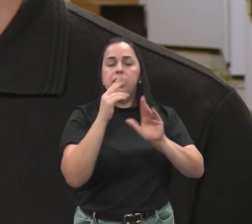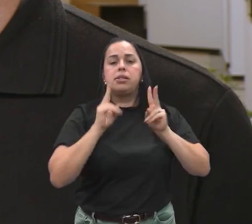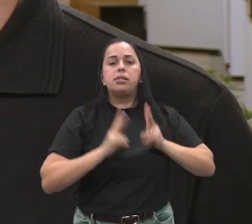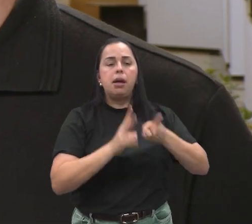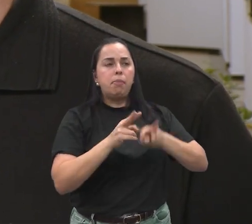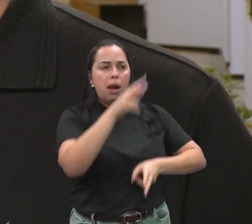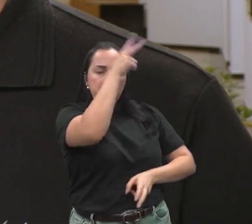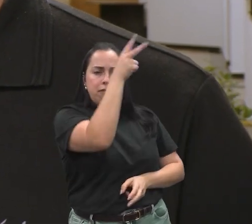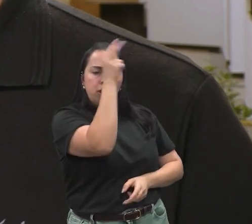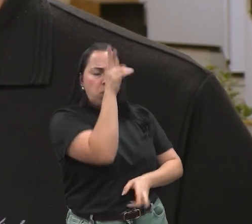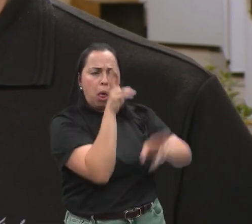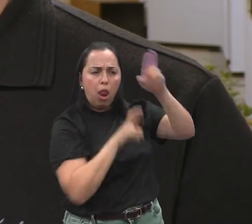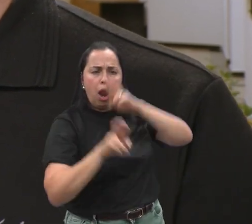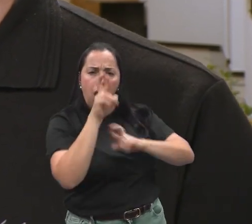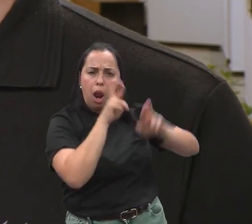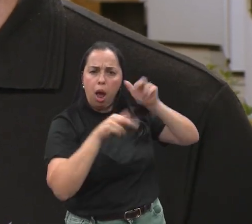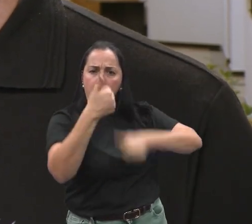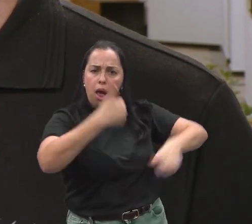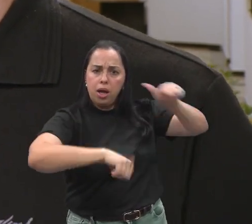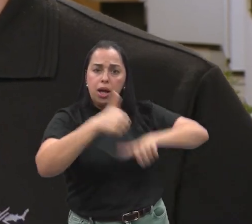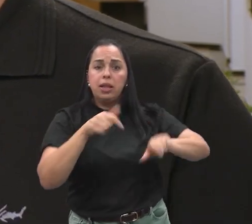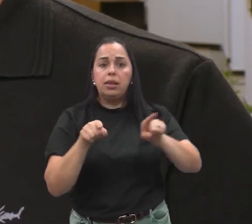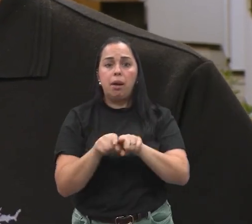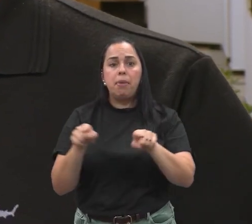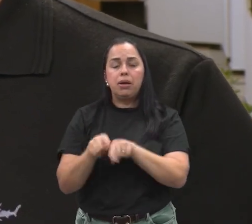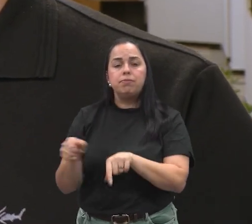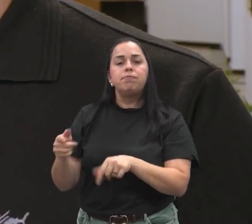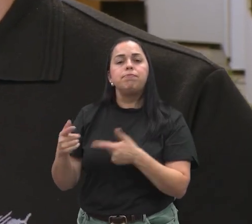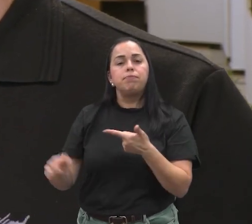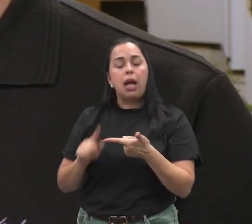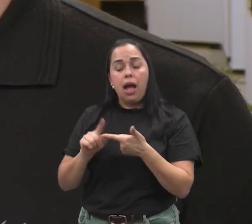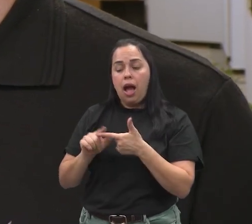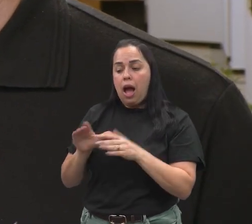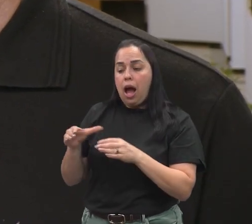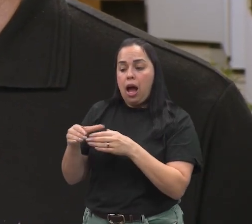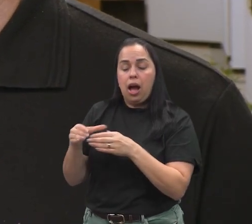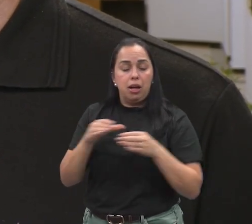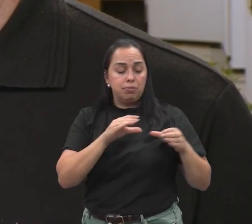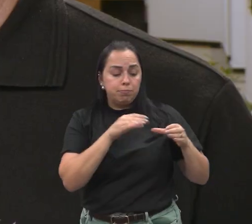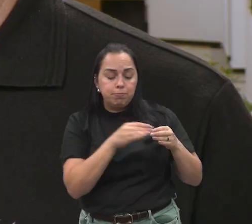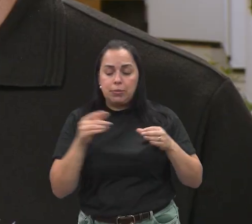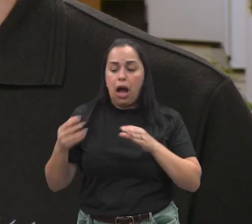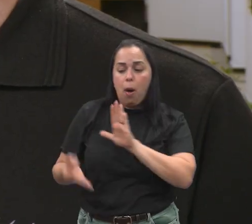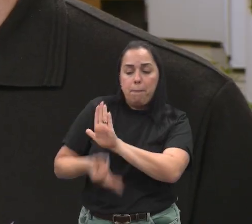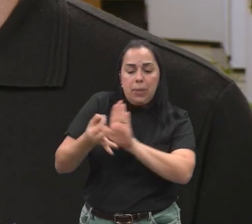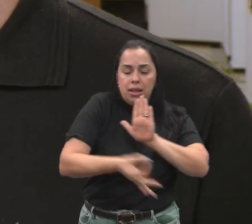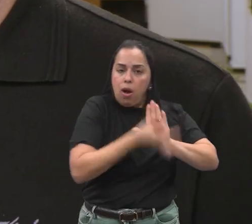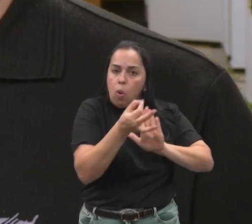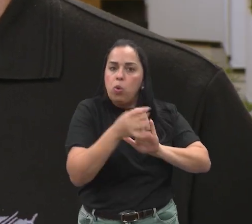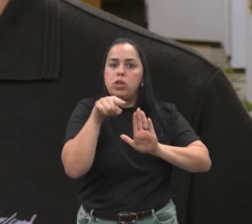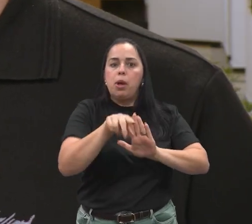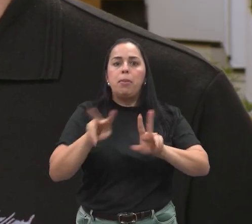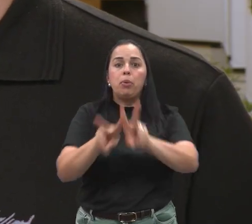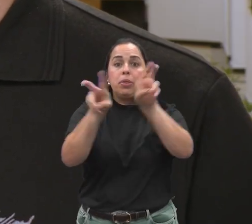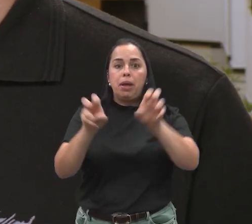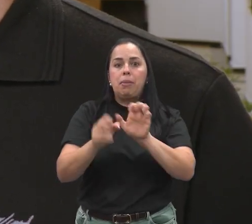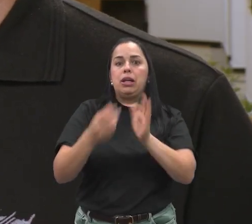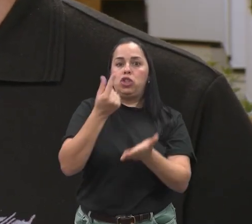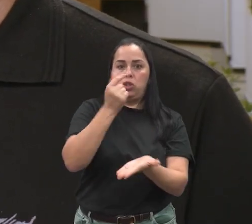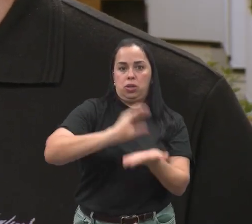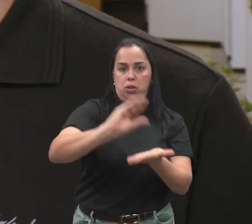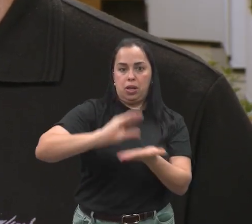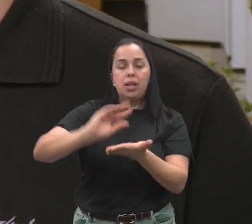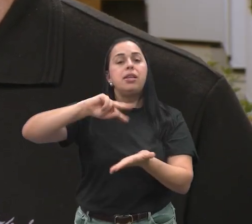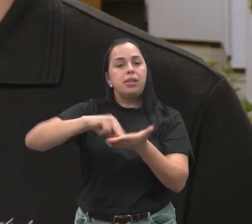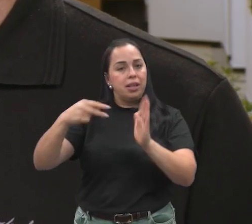de fiscalizar o prefeito nas suas ações e atos. E o parecer das contas, ele é muito importante porque